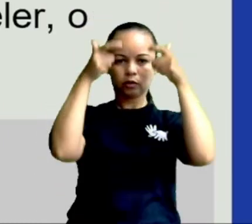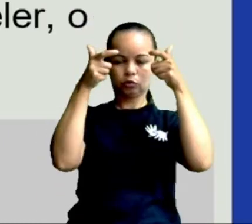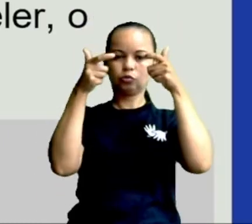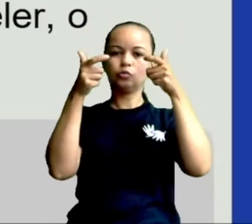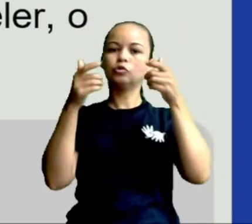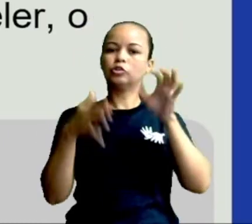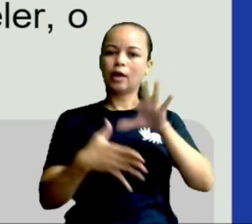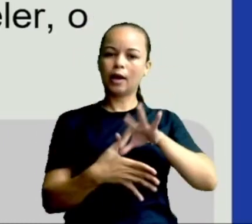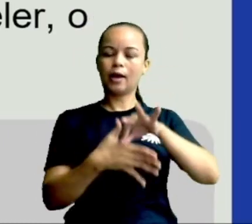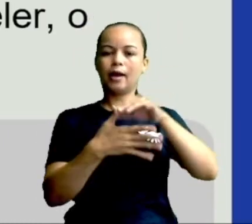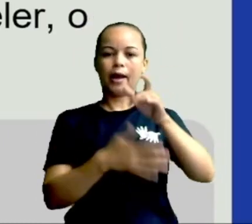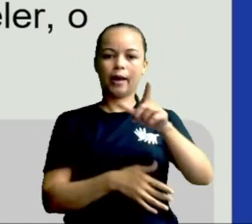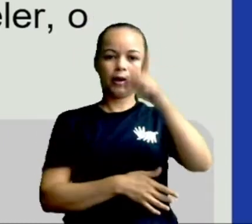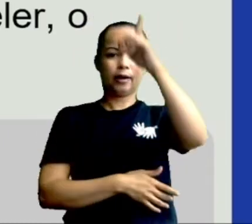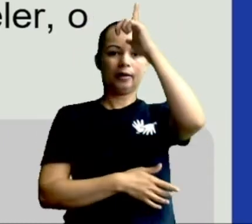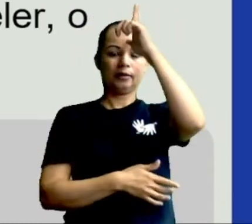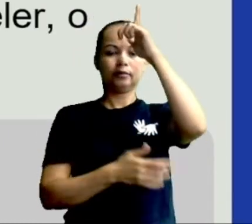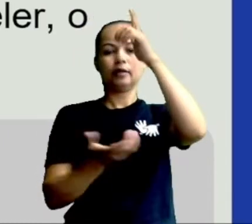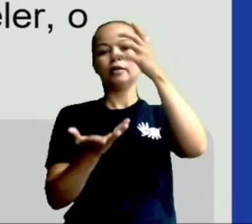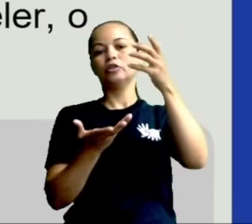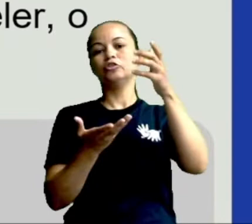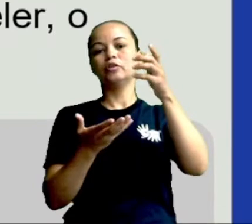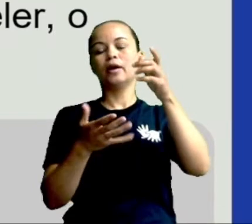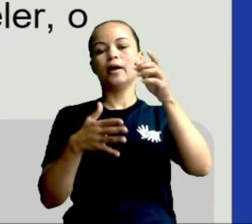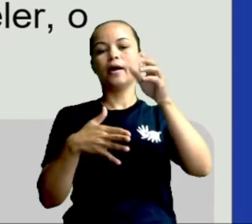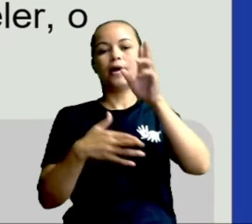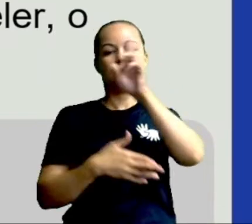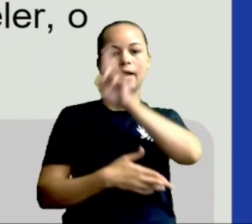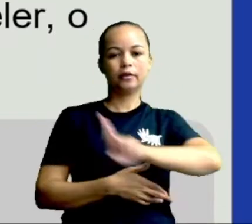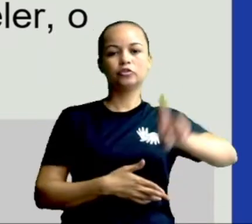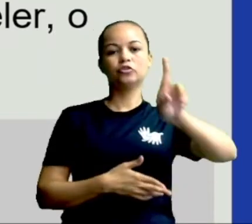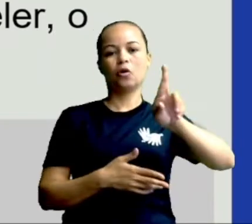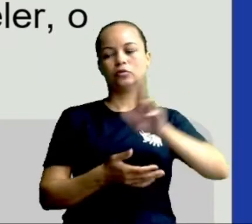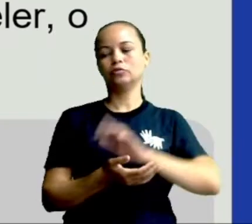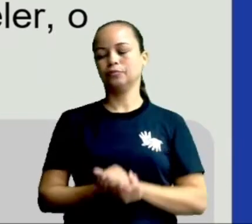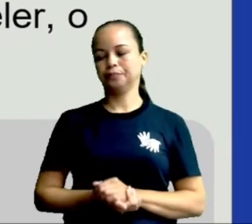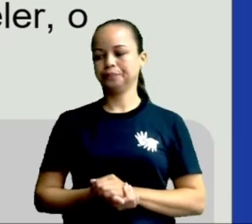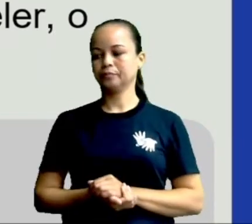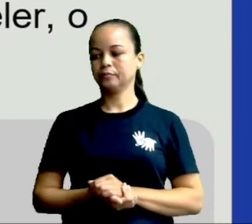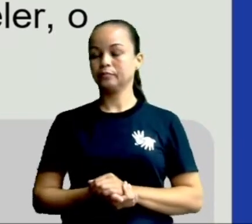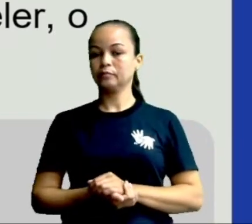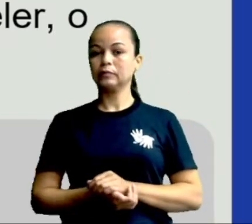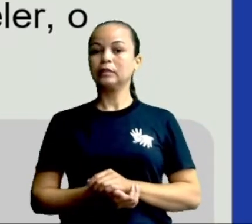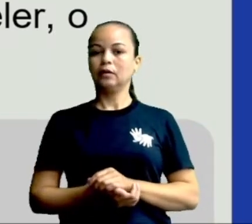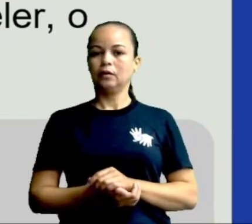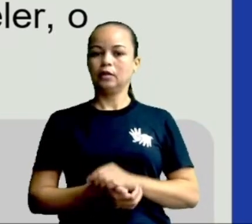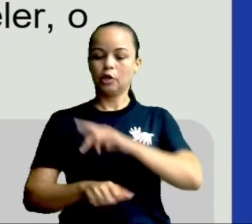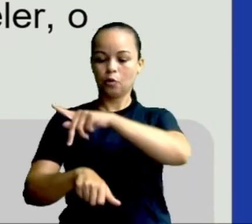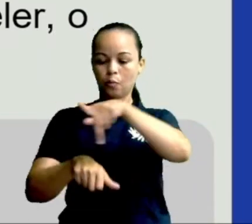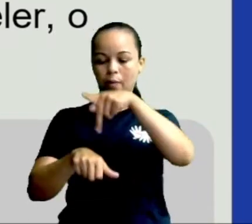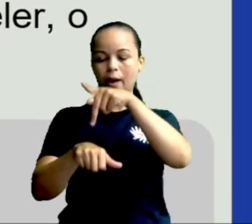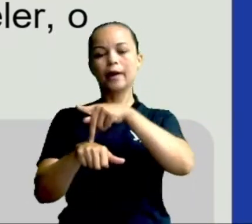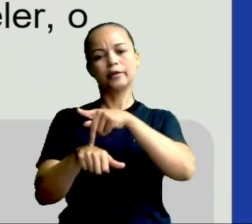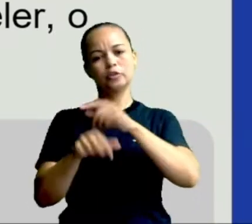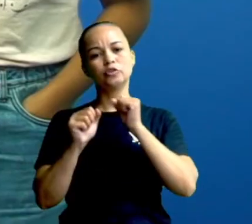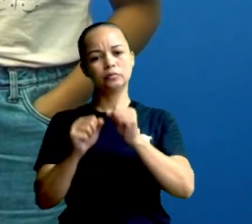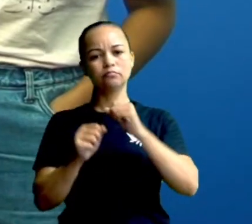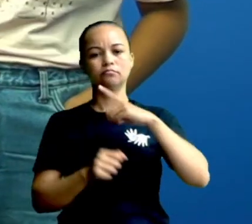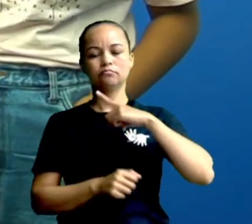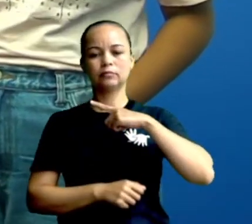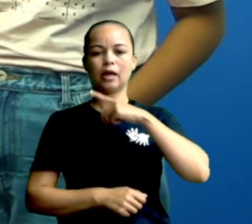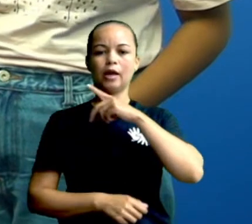tá bom então eu mesmo país pode existir um presidente e um primeiro-ministro